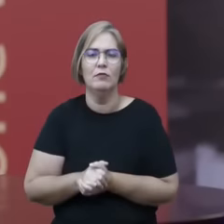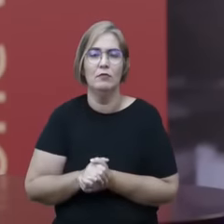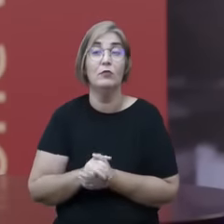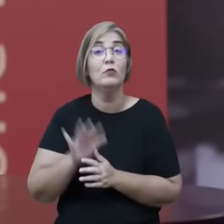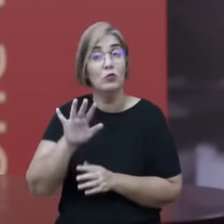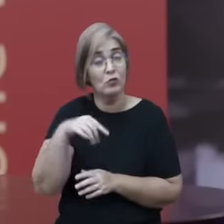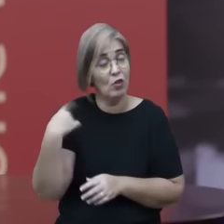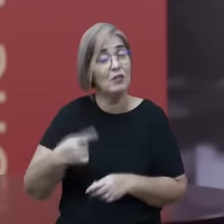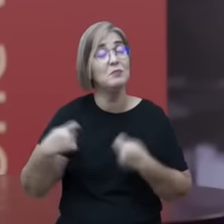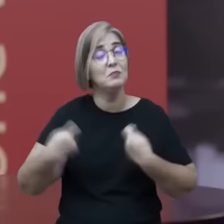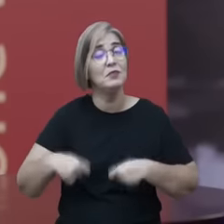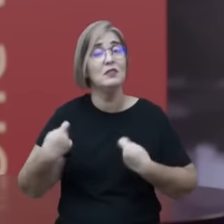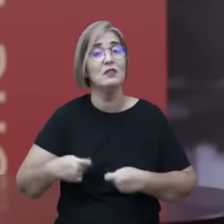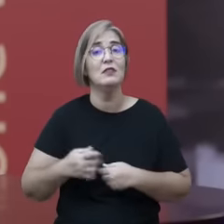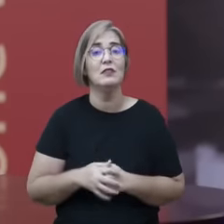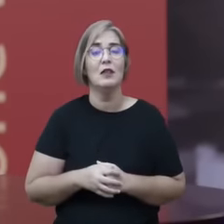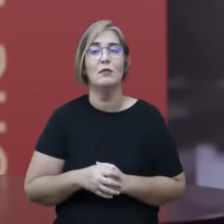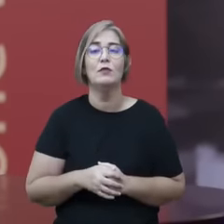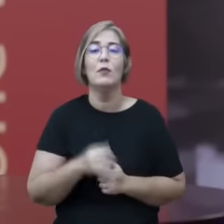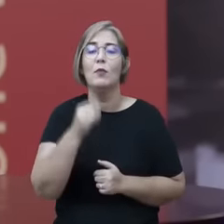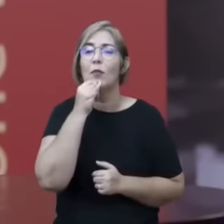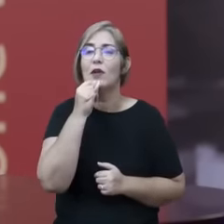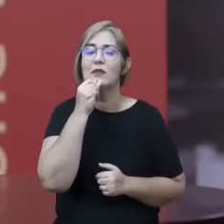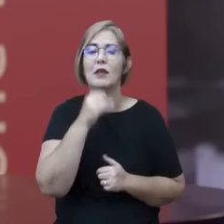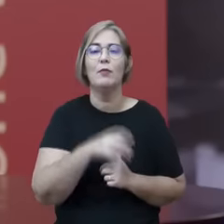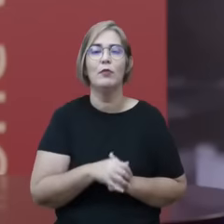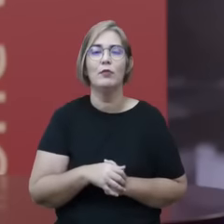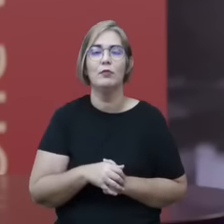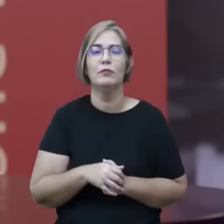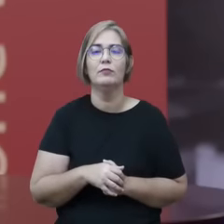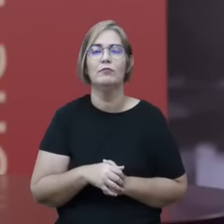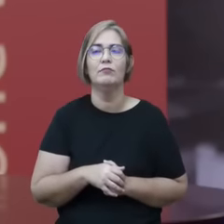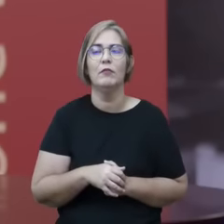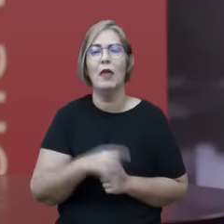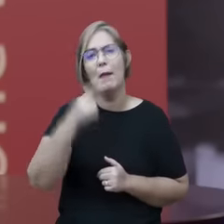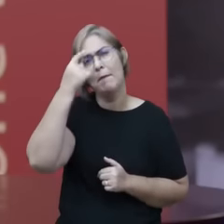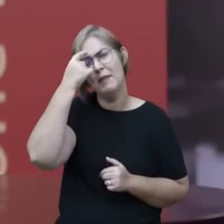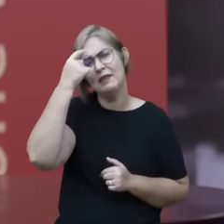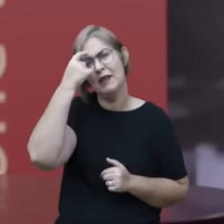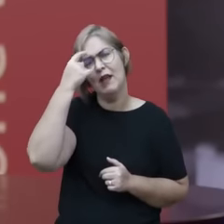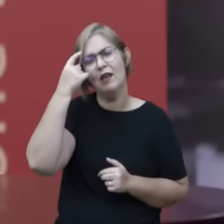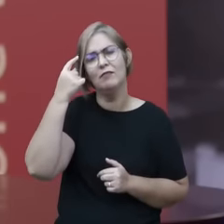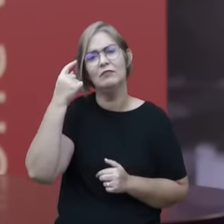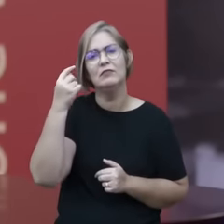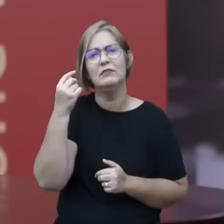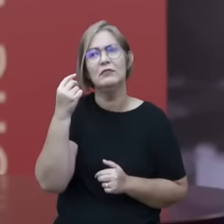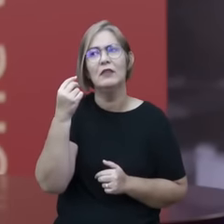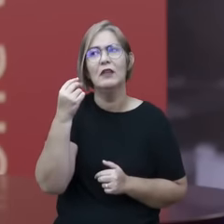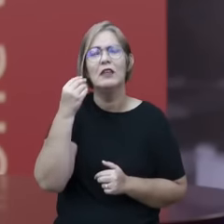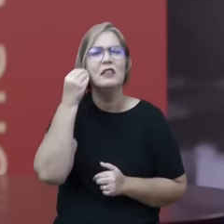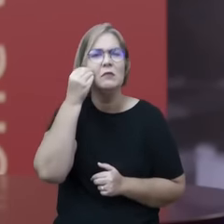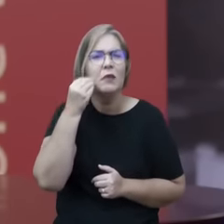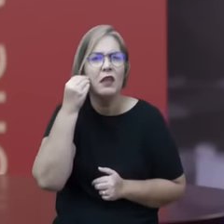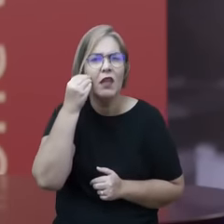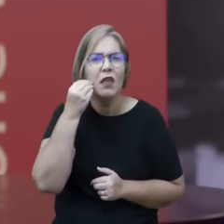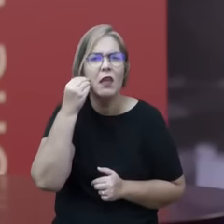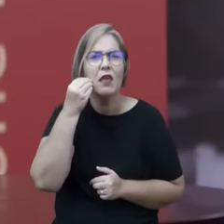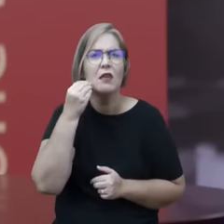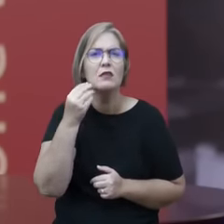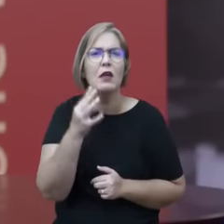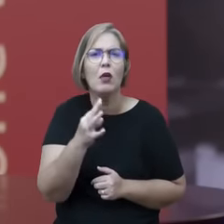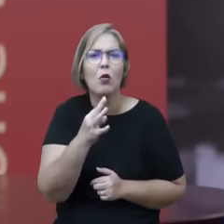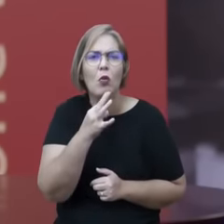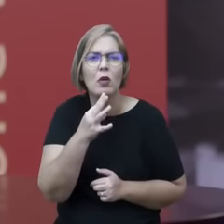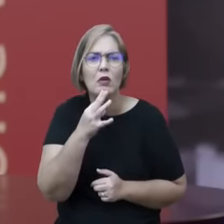ã eh, por exemplo, a partir do próprio pensamento, a partir da própria leitura, do próprio conhecimento das